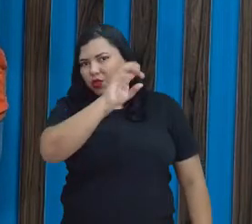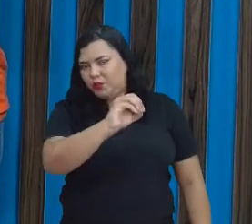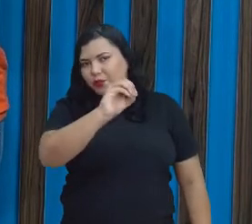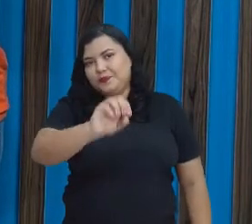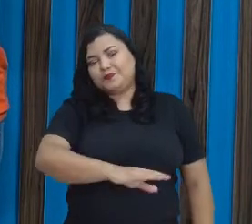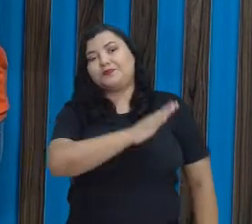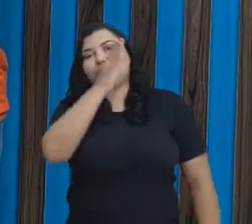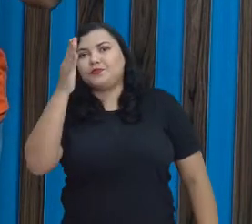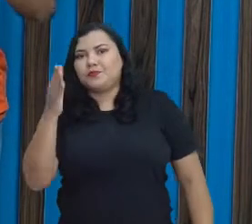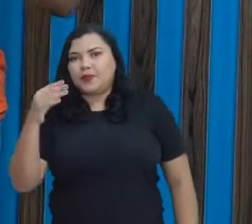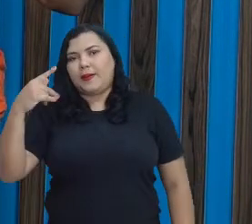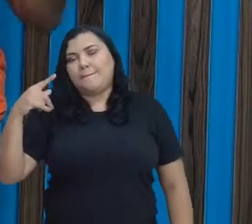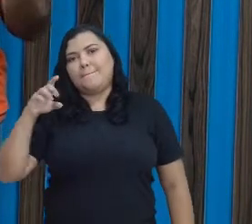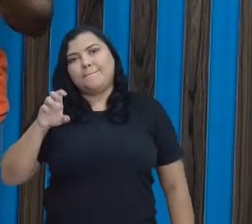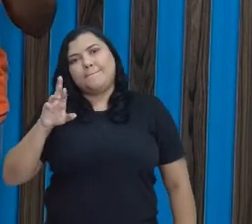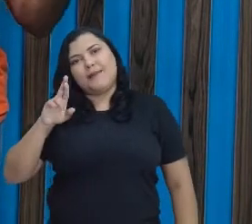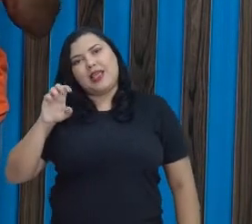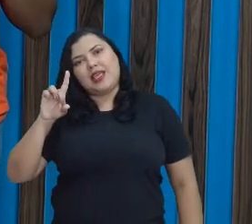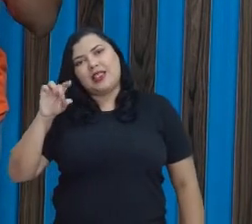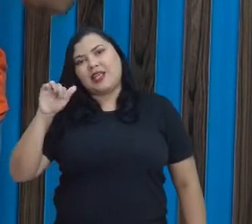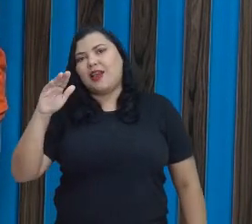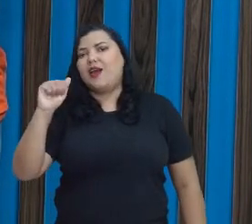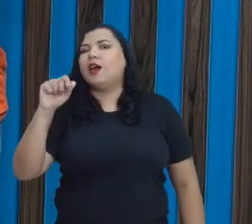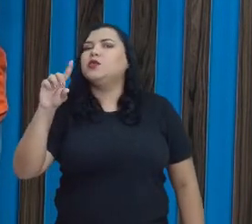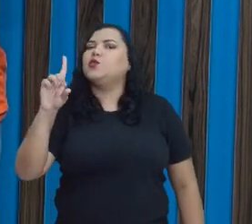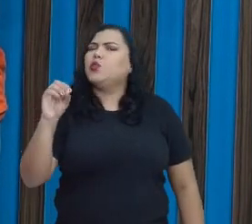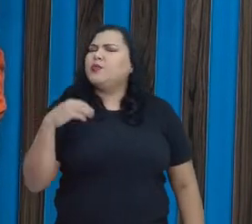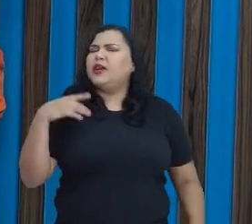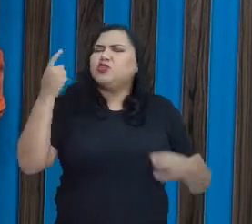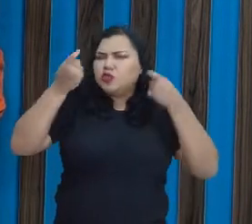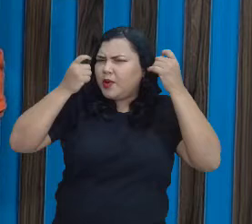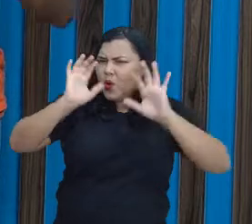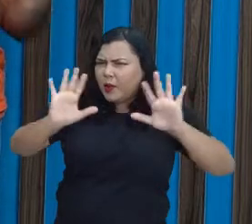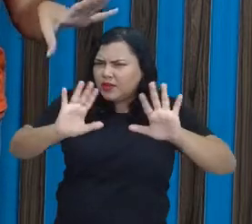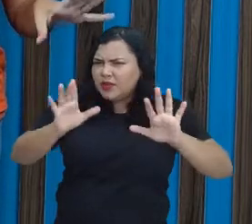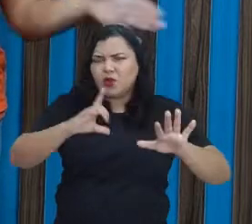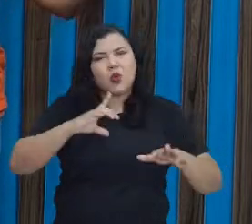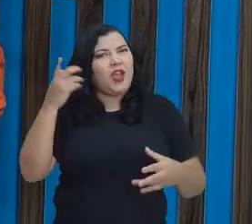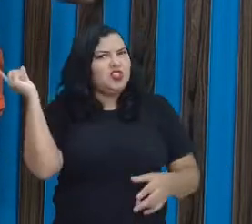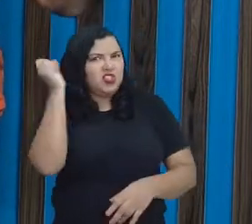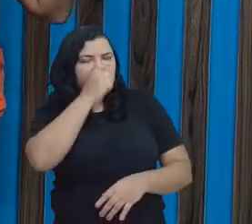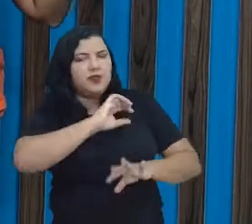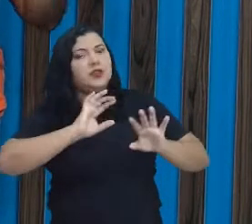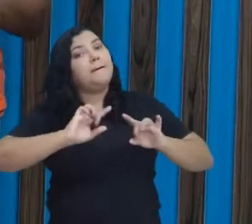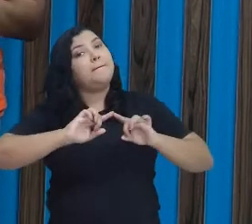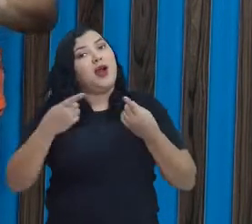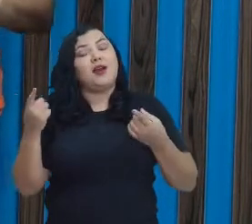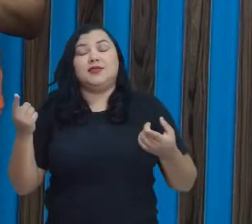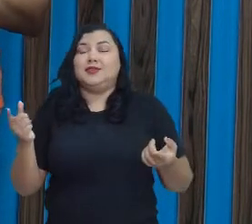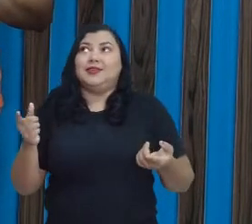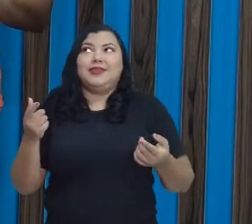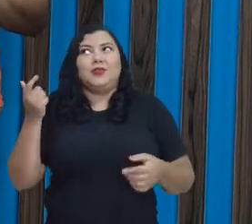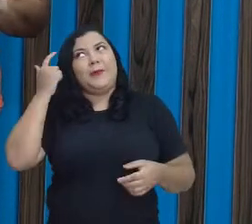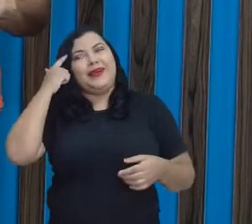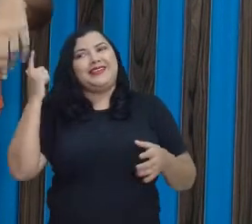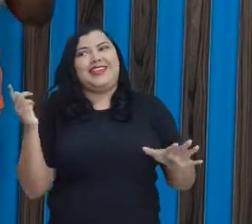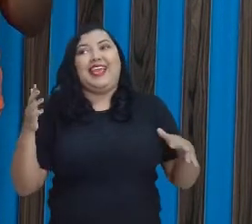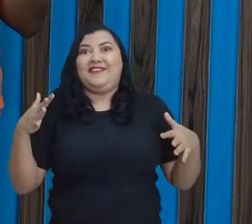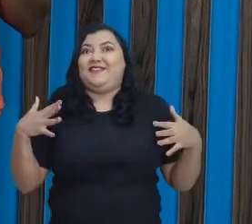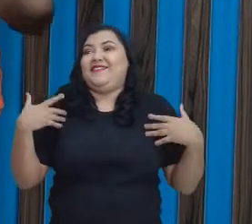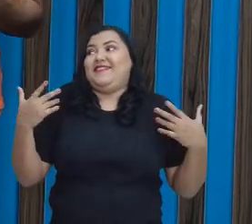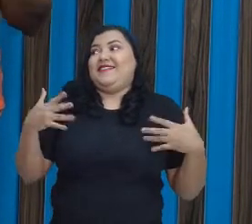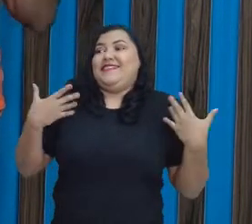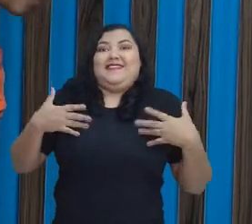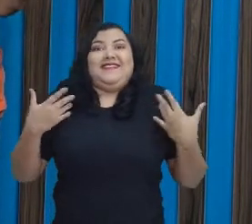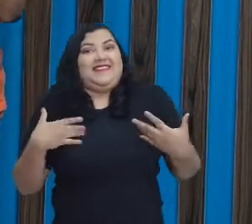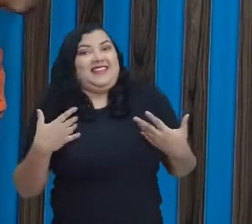Não se preocupem, porque o estudo desses dois elementos não é complexo, mas também não se animem, porque ao longo das